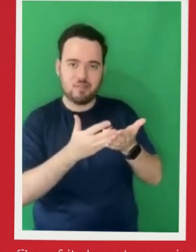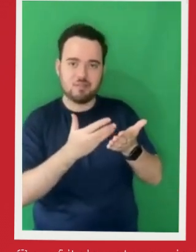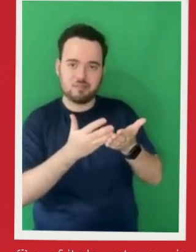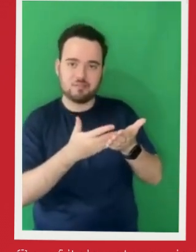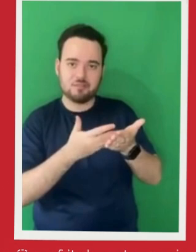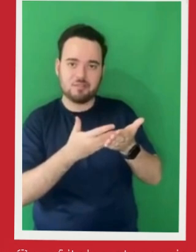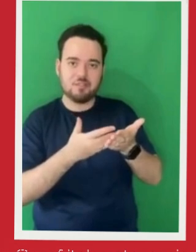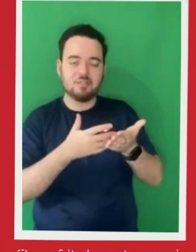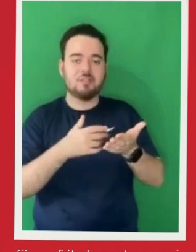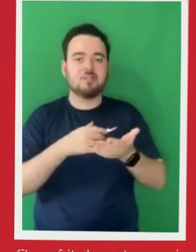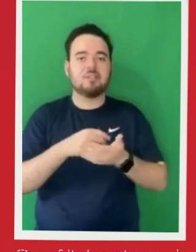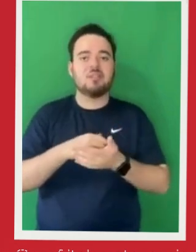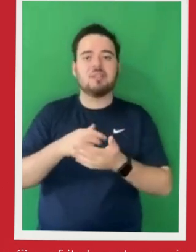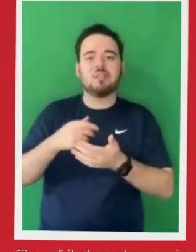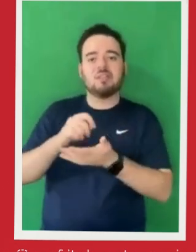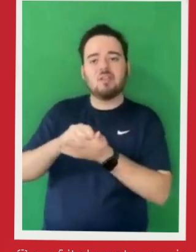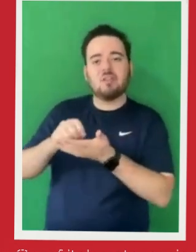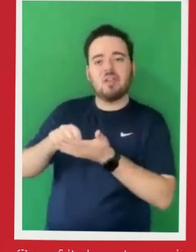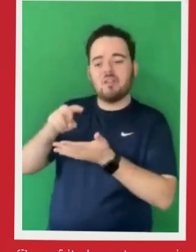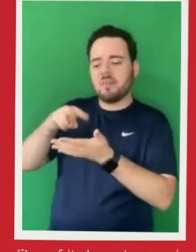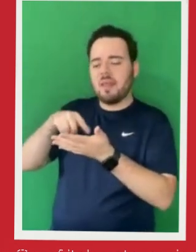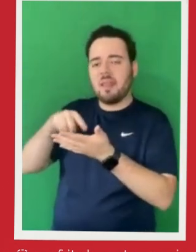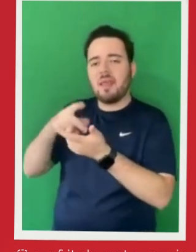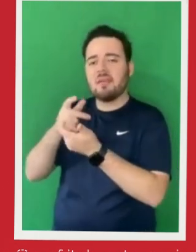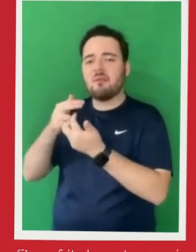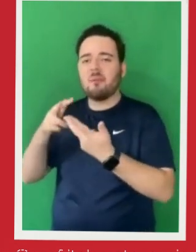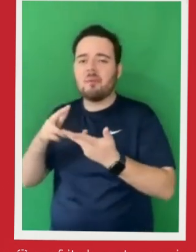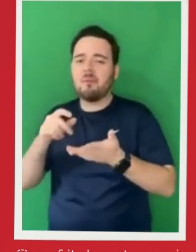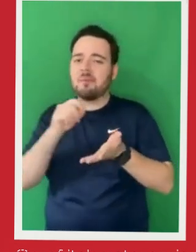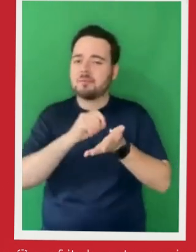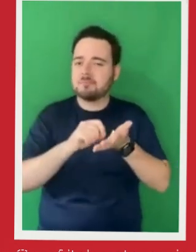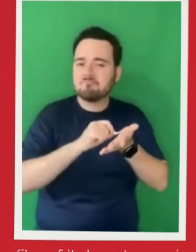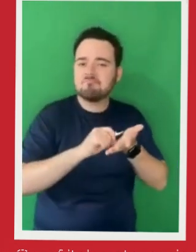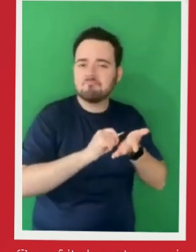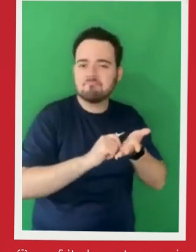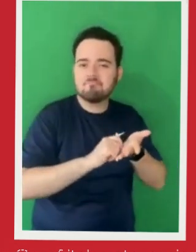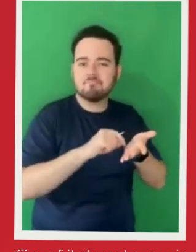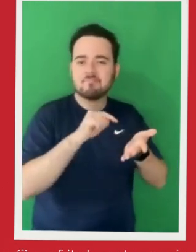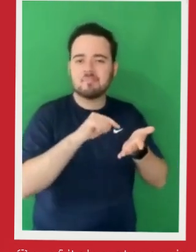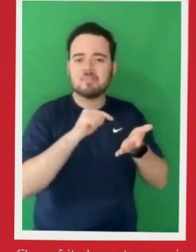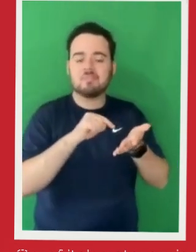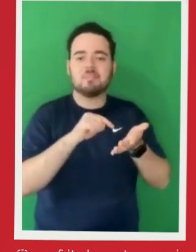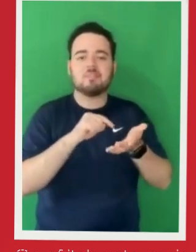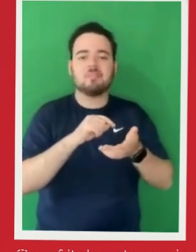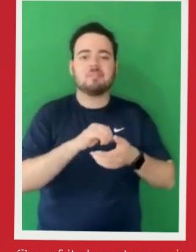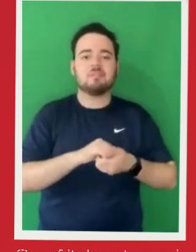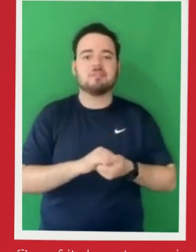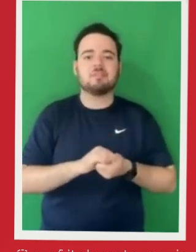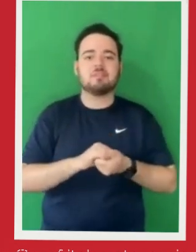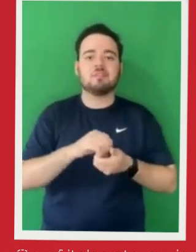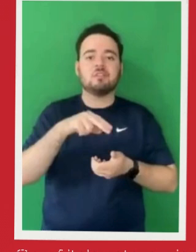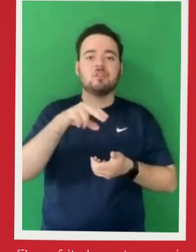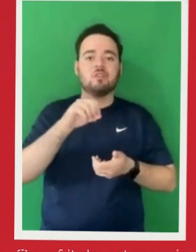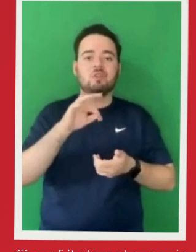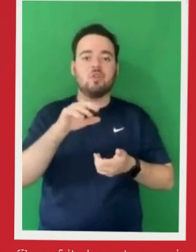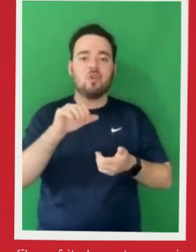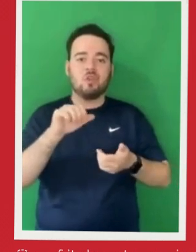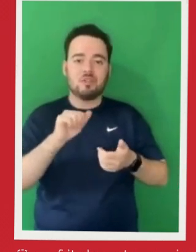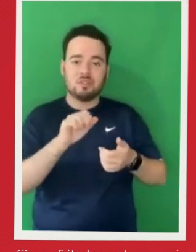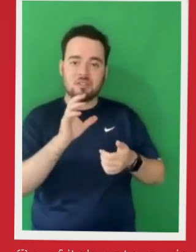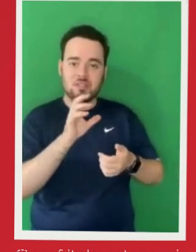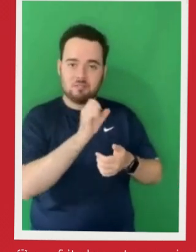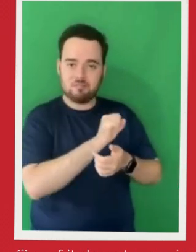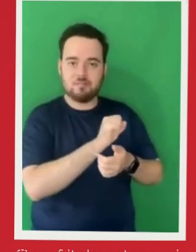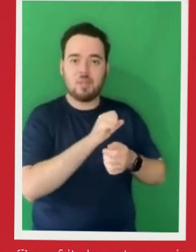de canteiro de obras, que é aquele que você está lendo alguma coisa, que você está tomando uma nota rápida, é onde você vai tomar